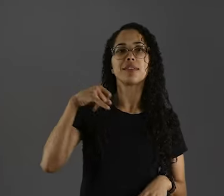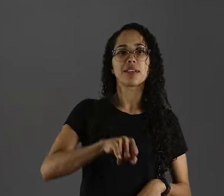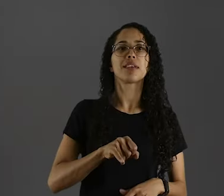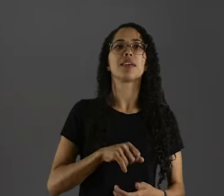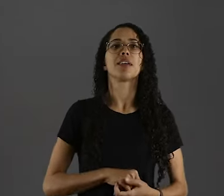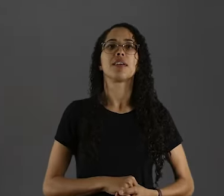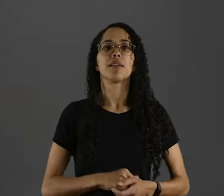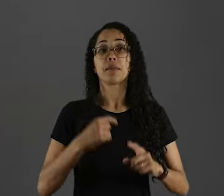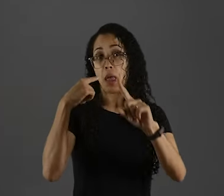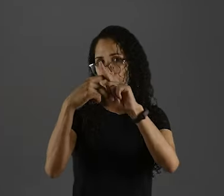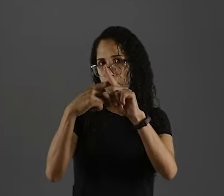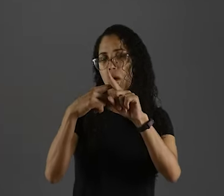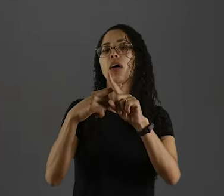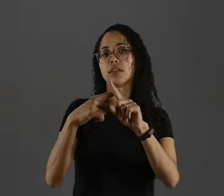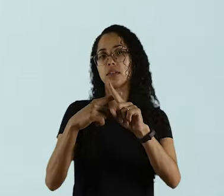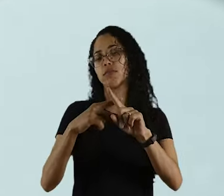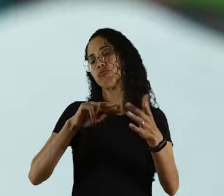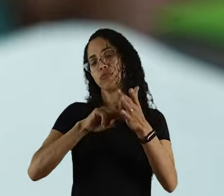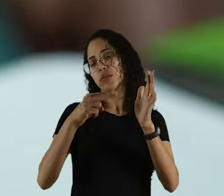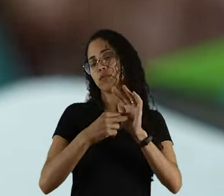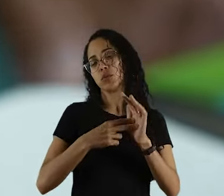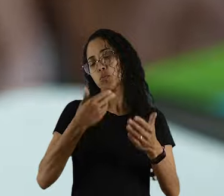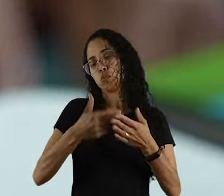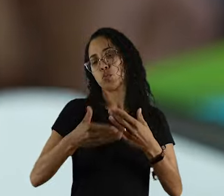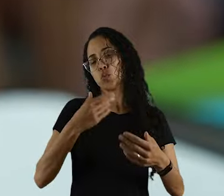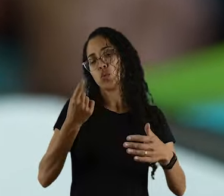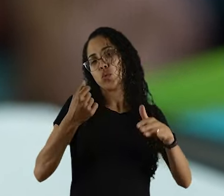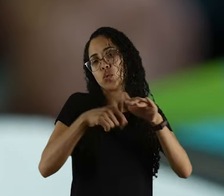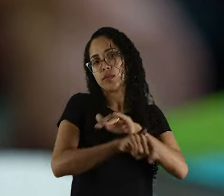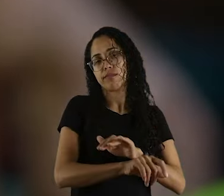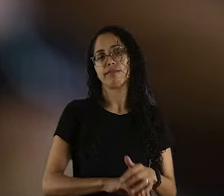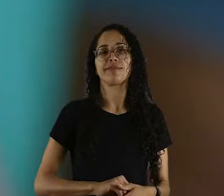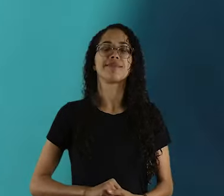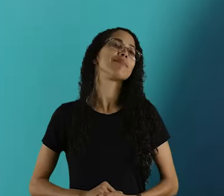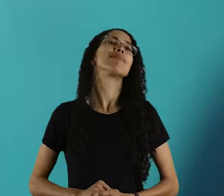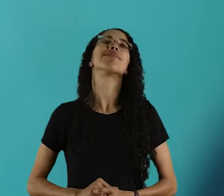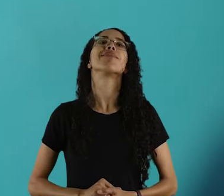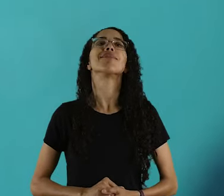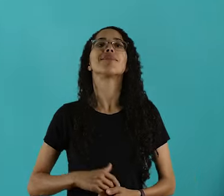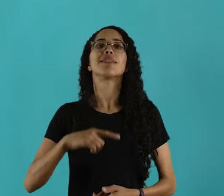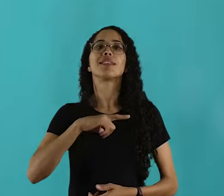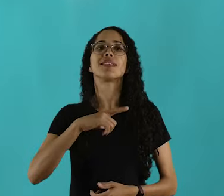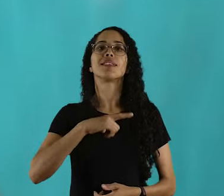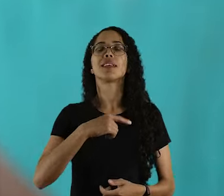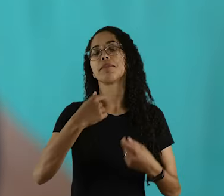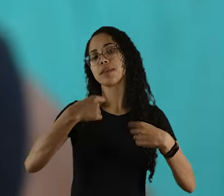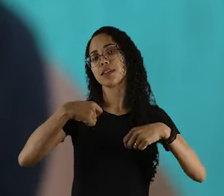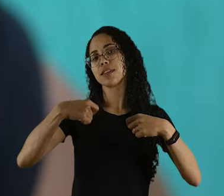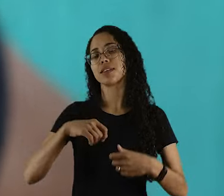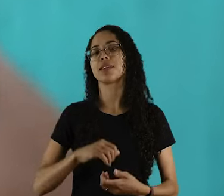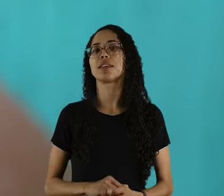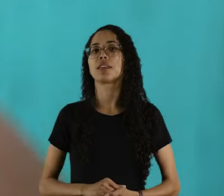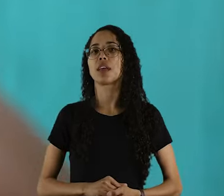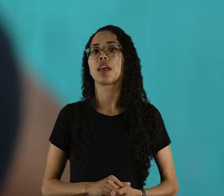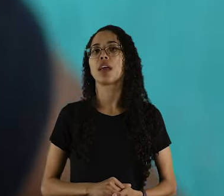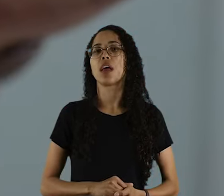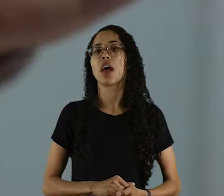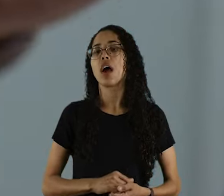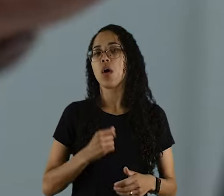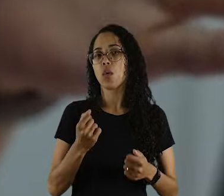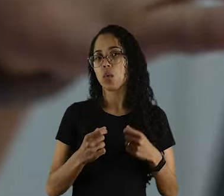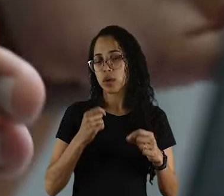como qualquer outro mercado. É uma loteria. Não é loteria. E tem que ter gestão, entendeu? Então, você entra no